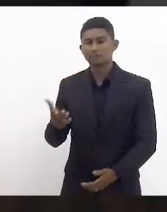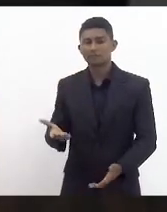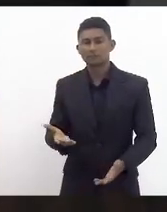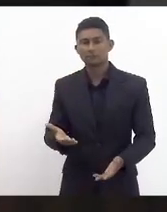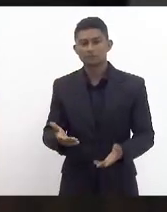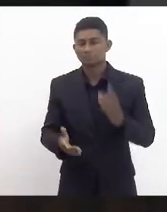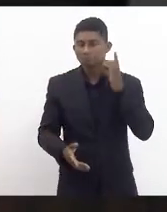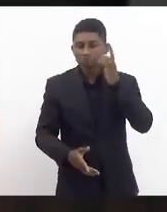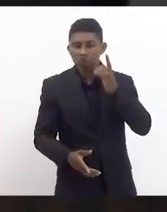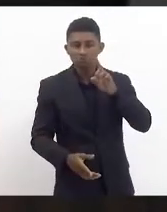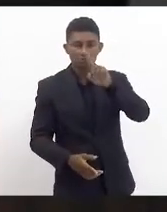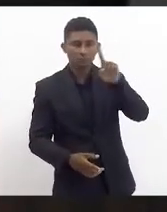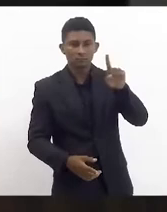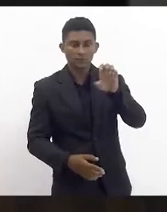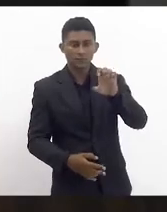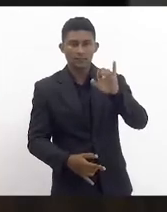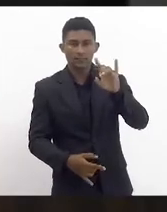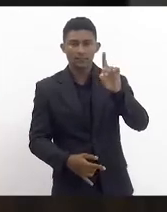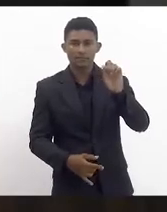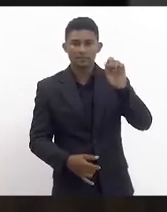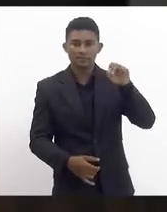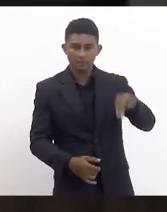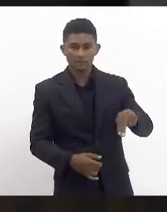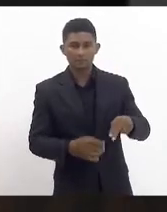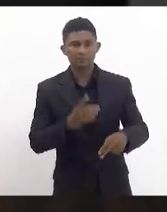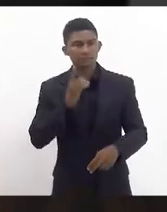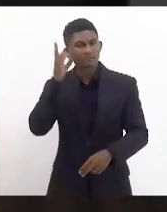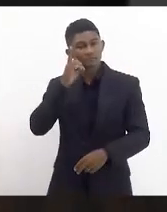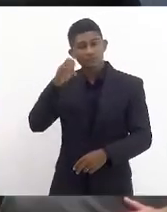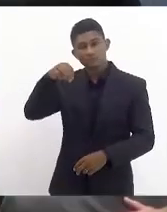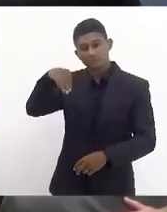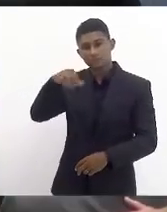Deputada Zeidan. Deputada Marta Rocha.